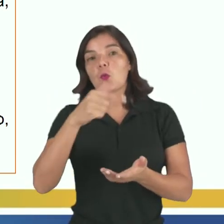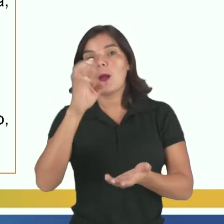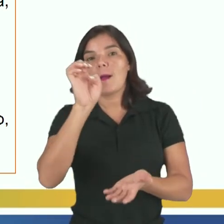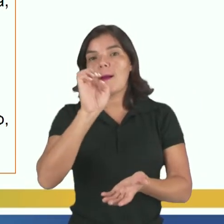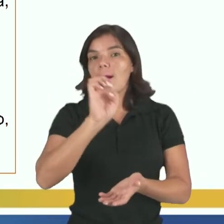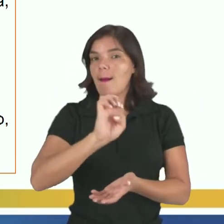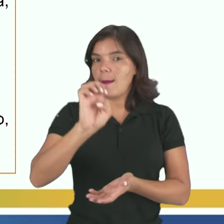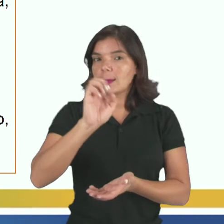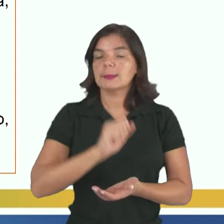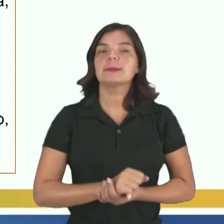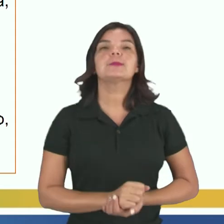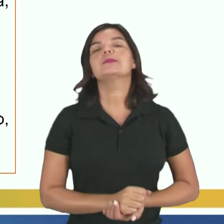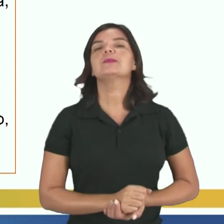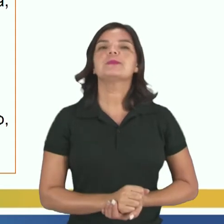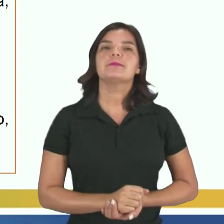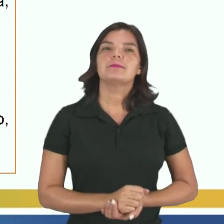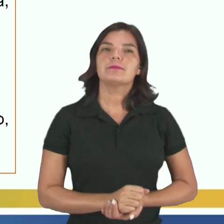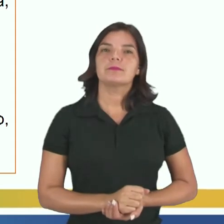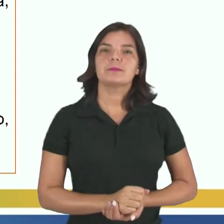são as erradas?